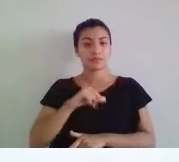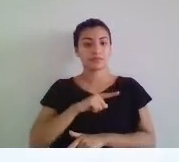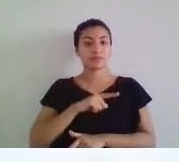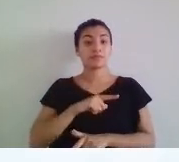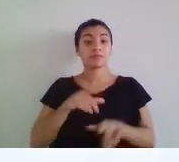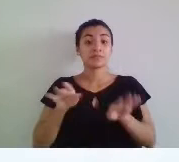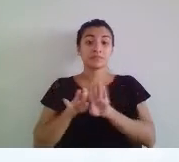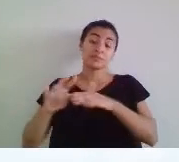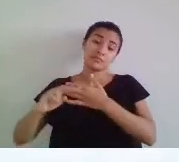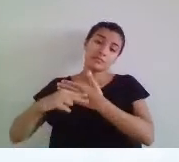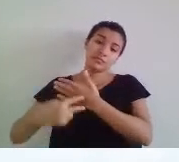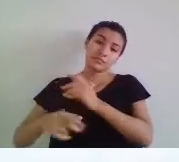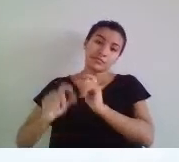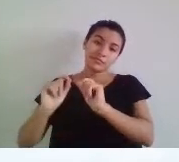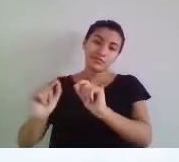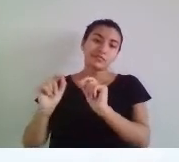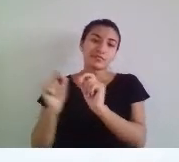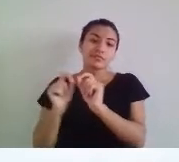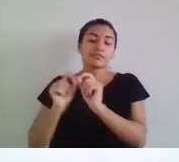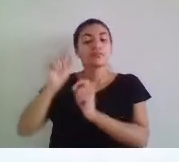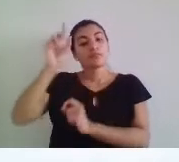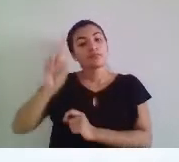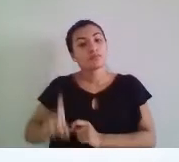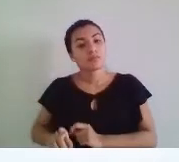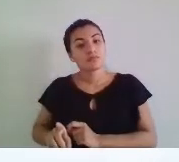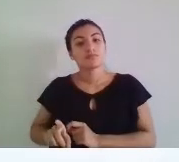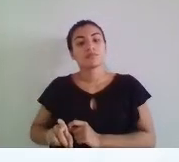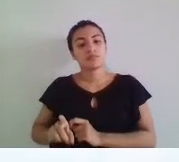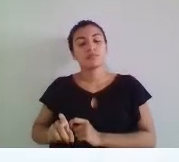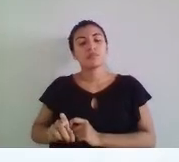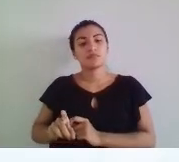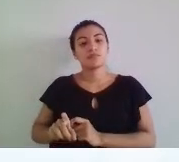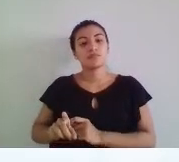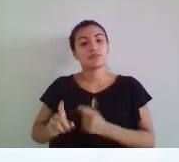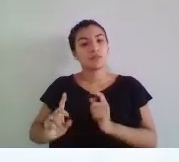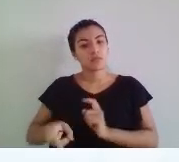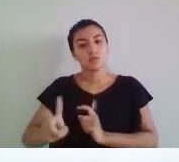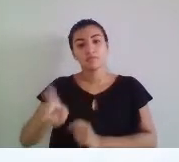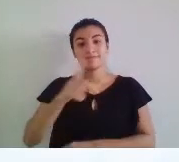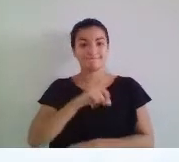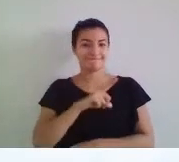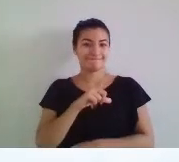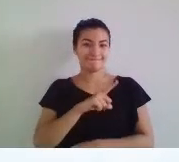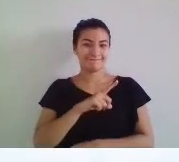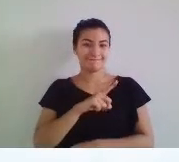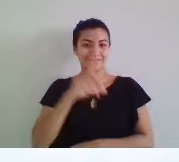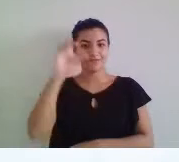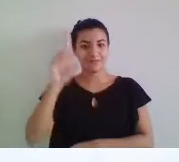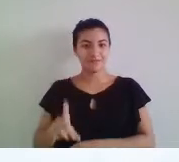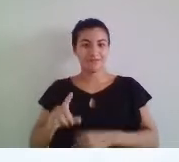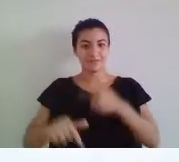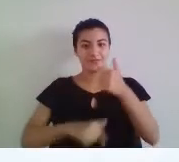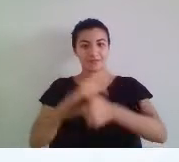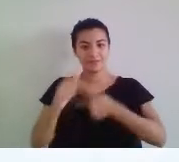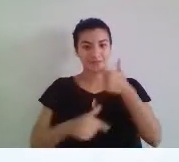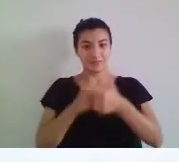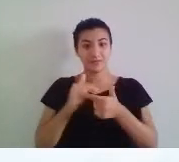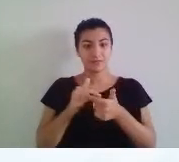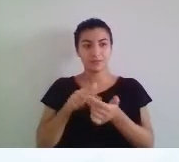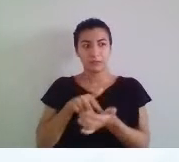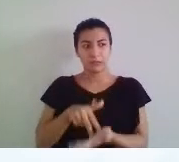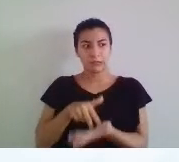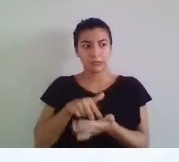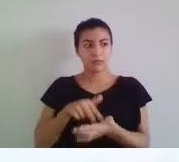e, consequentemente, garante que o direito, que o capitalismo continue existindo. Então, o direito do trabalho é ambivalente por isso, porque, por um lado,